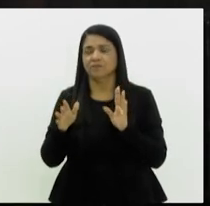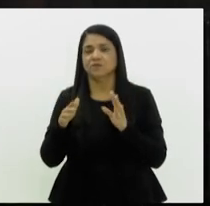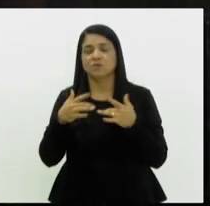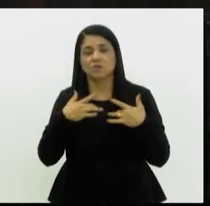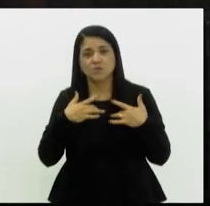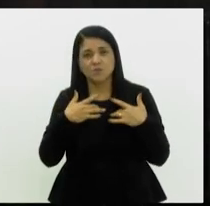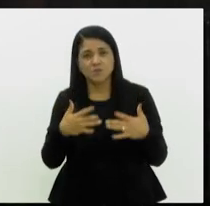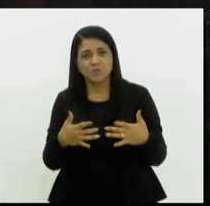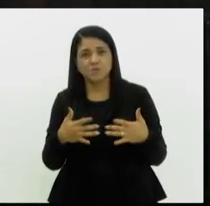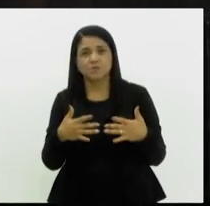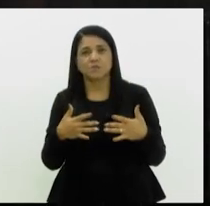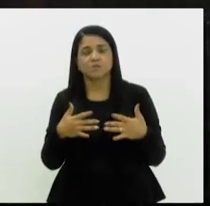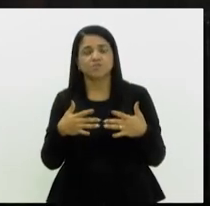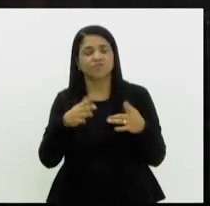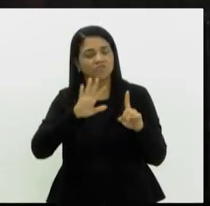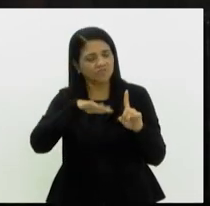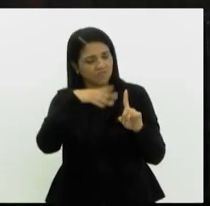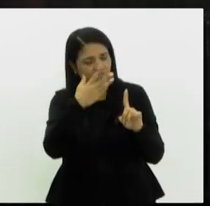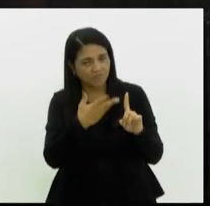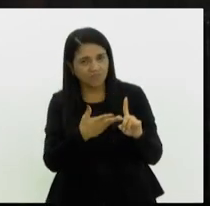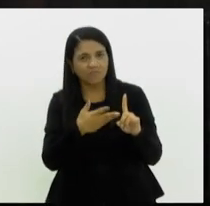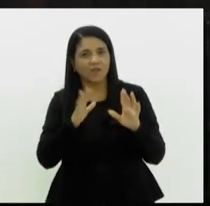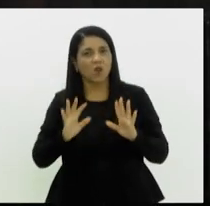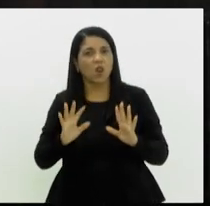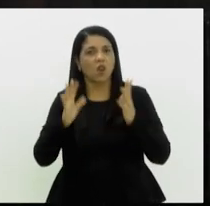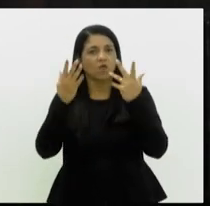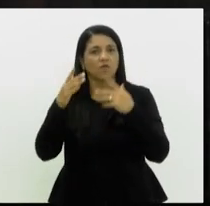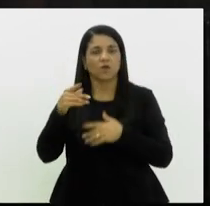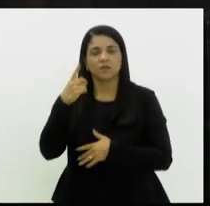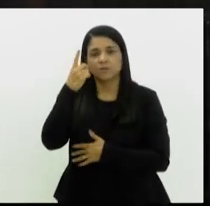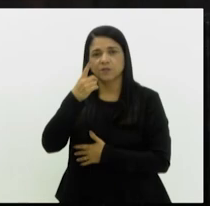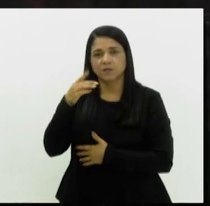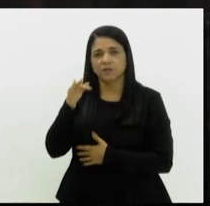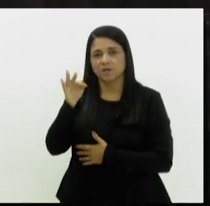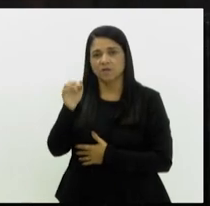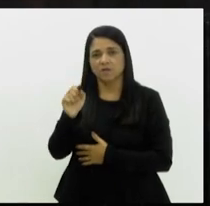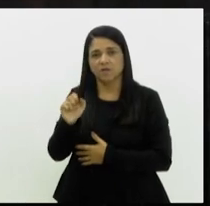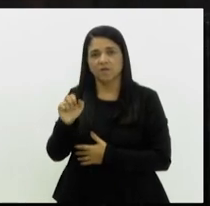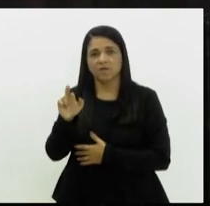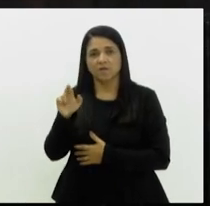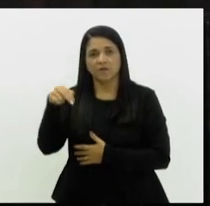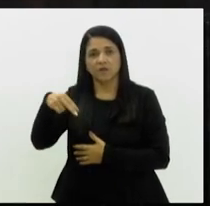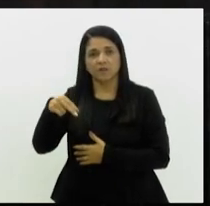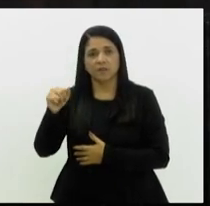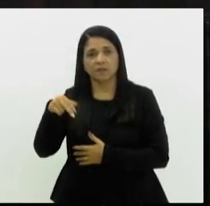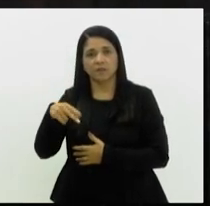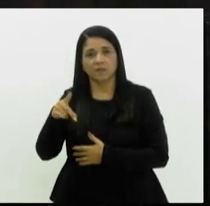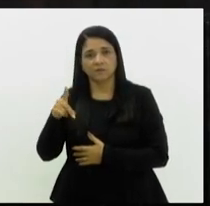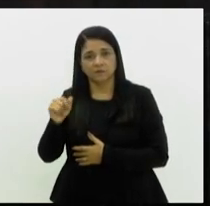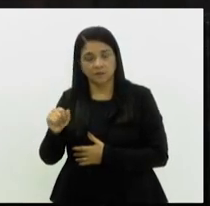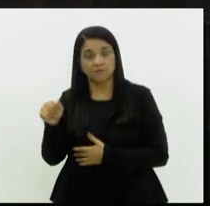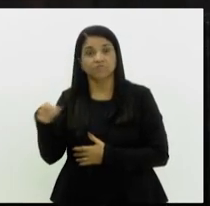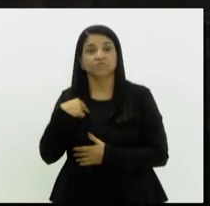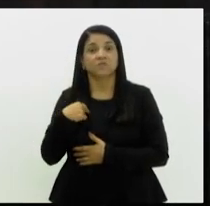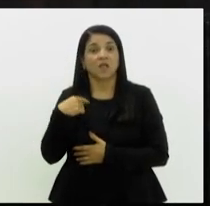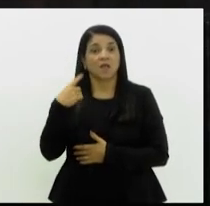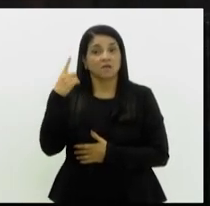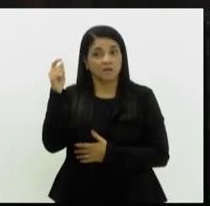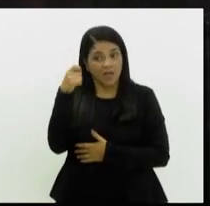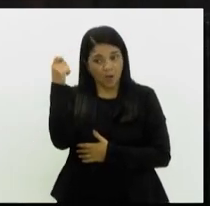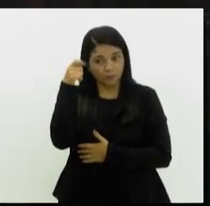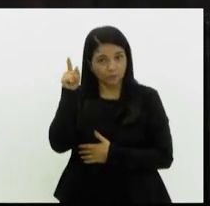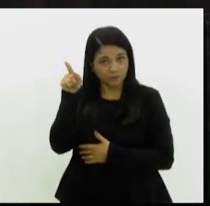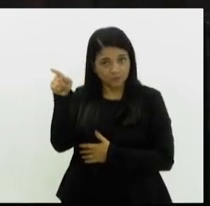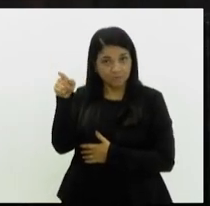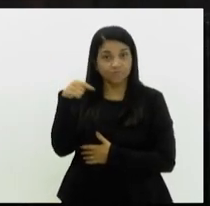nosso elogio, nosso louvor à deputada Fernanda Melchiona, deputada gaúcha, que inclusive participou da audiência pública